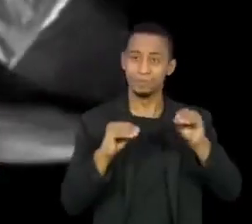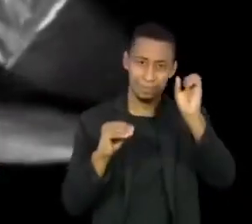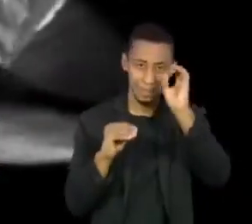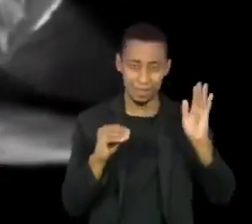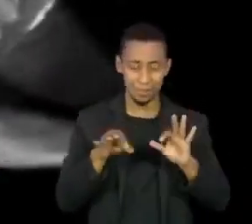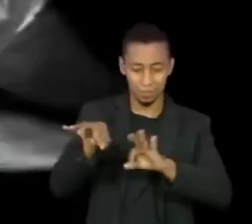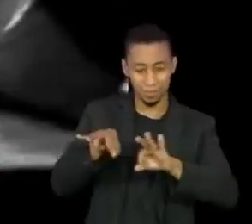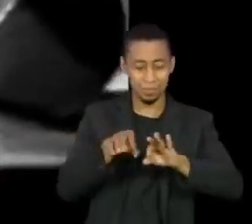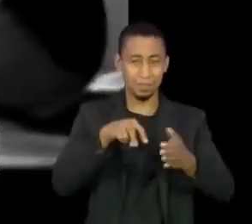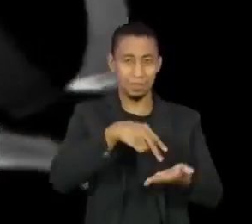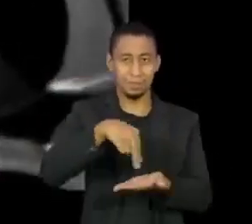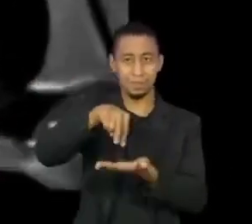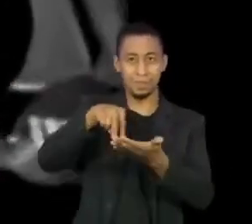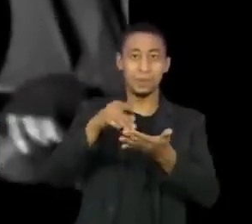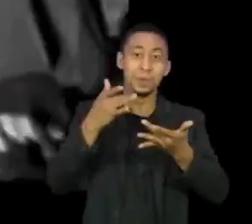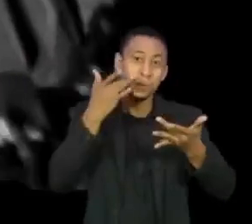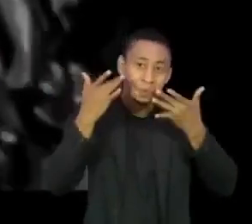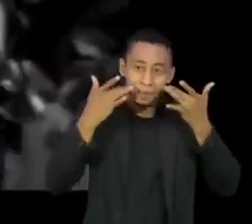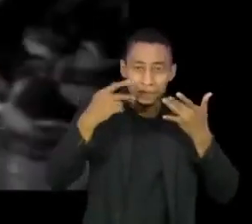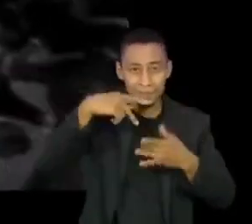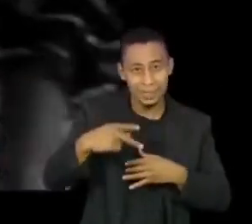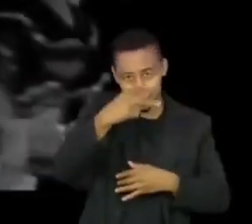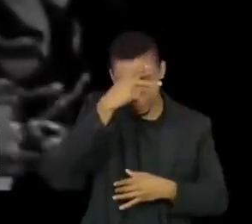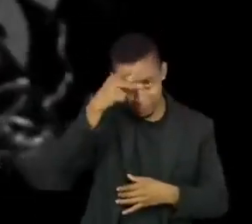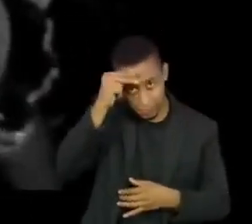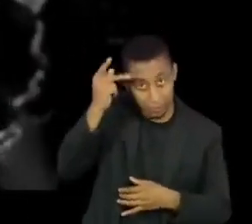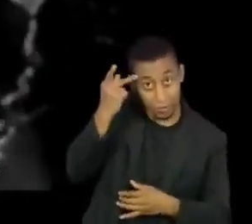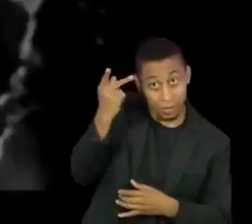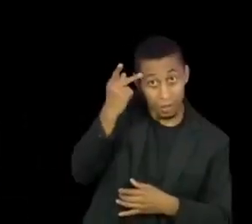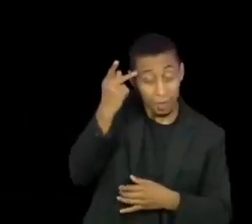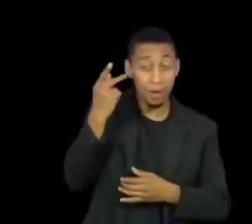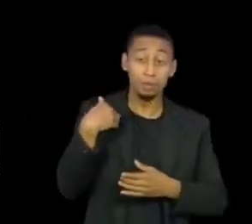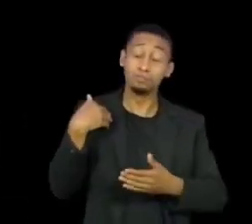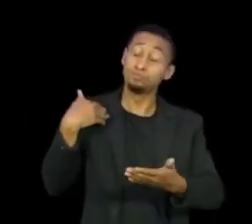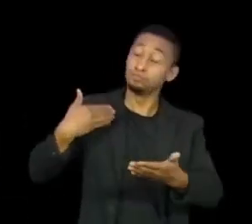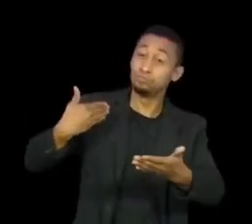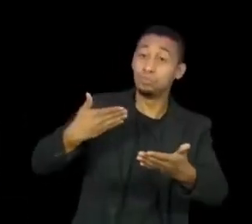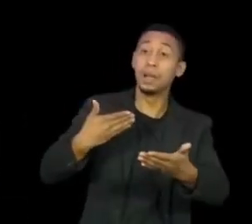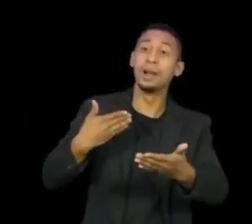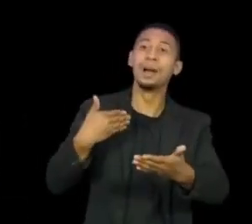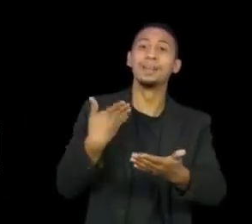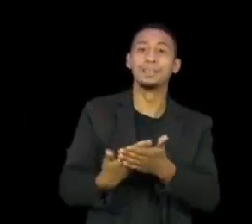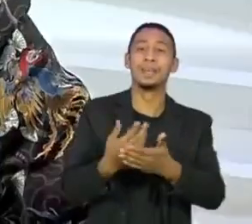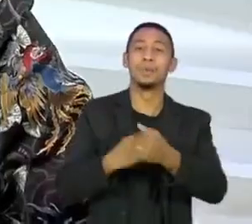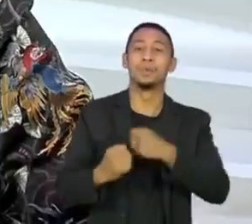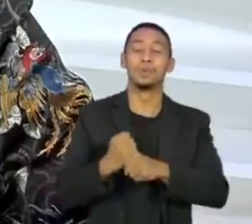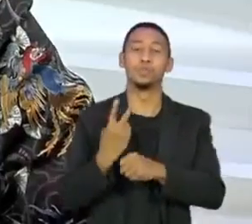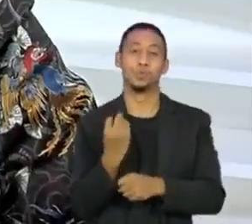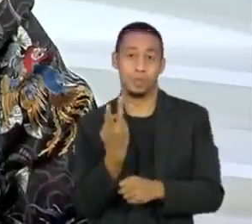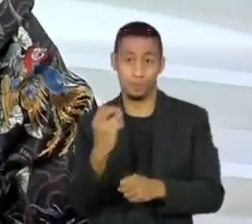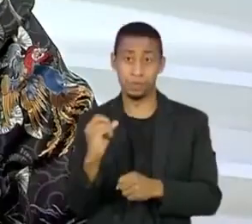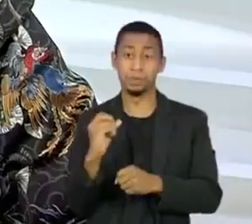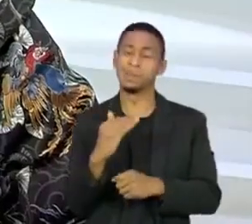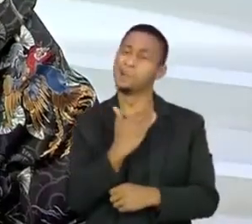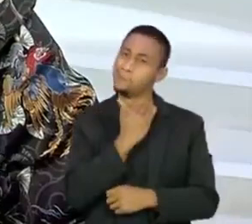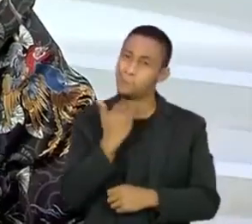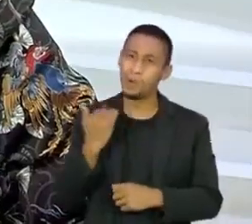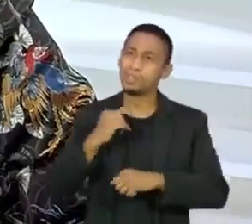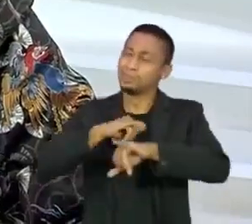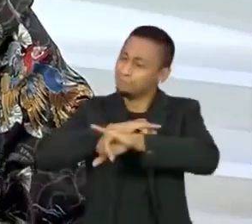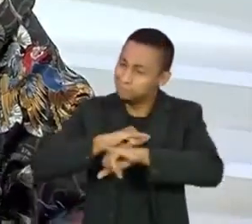o corpo de baile do Teatro Municipal de São Paulo onde ficou até o ano passado a morte de Ismael